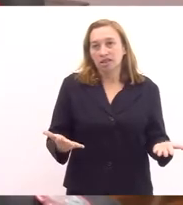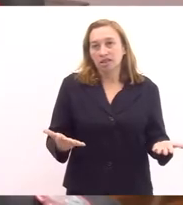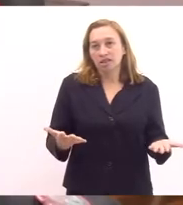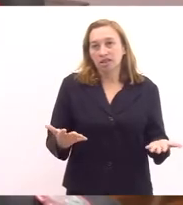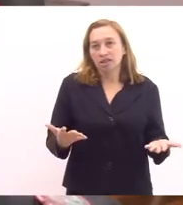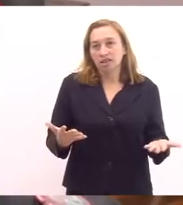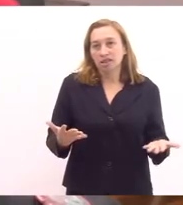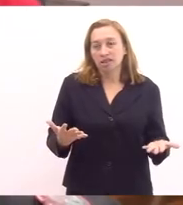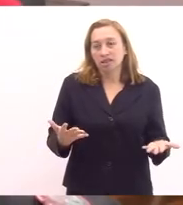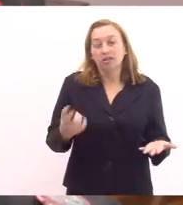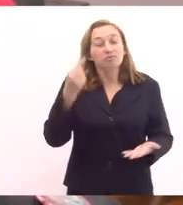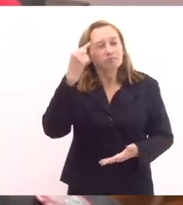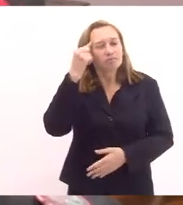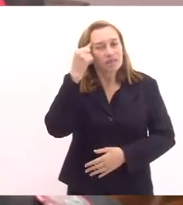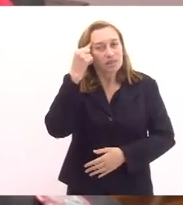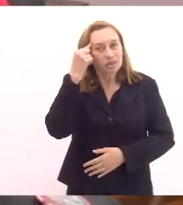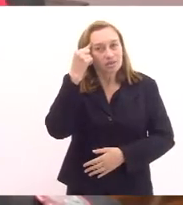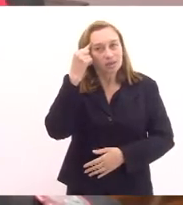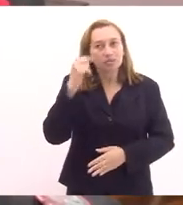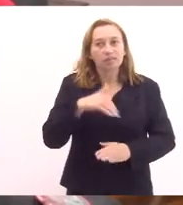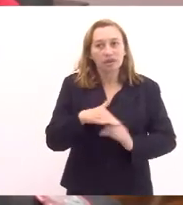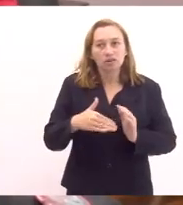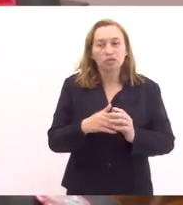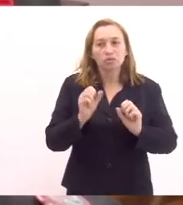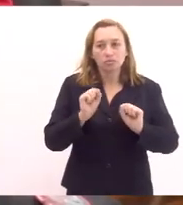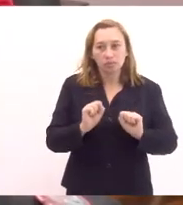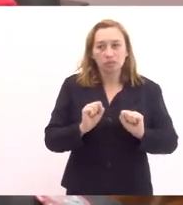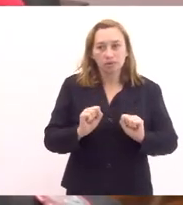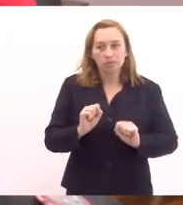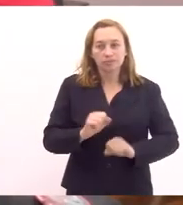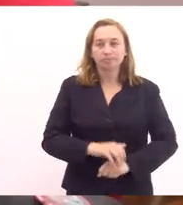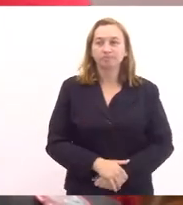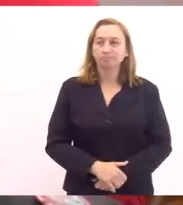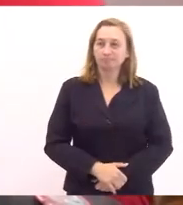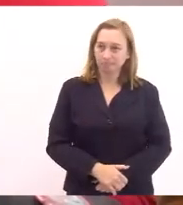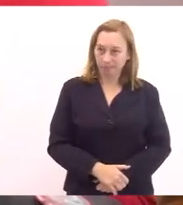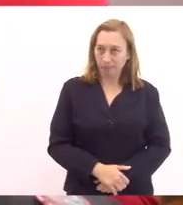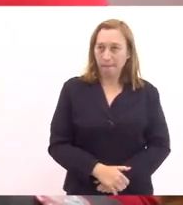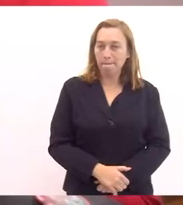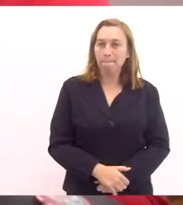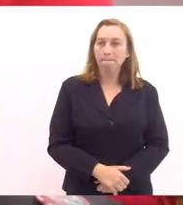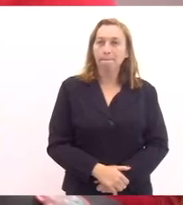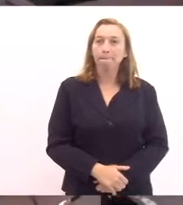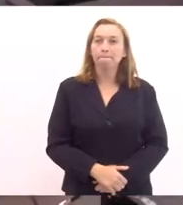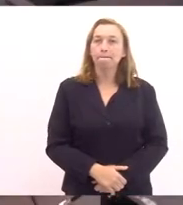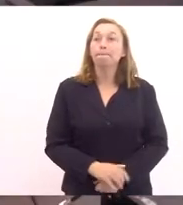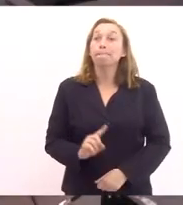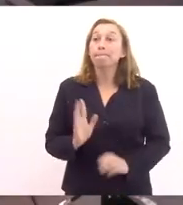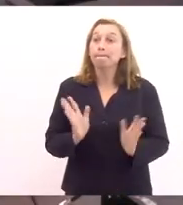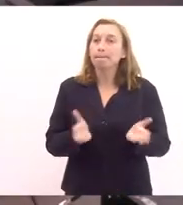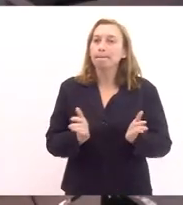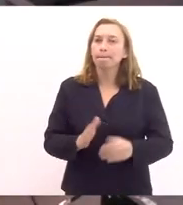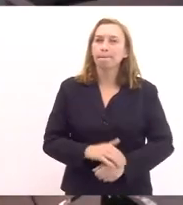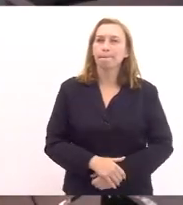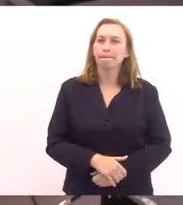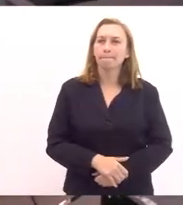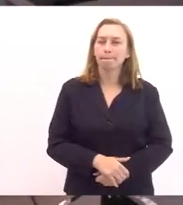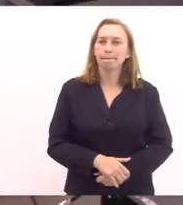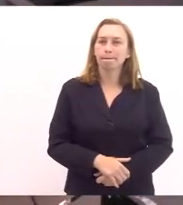esse pensamento para todos poder refletir a beleza e agora